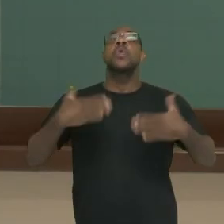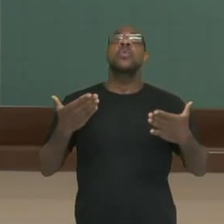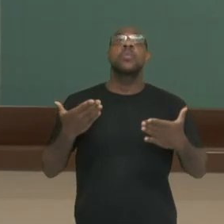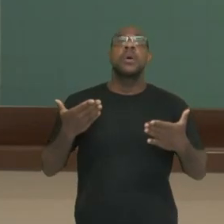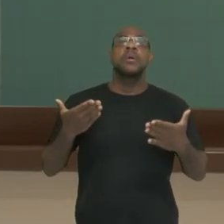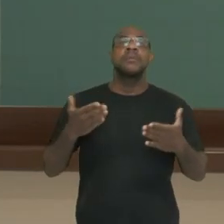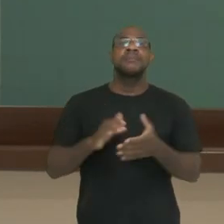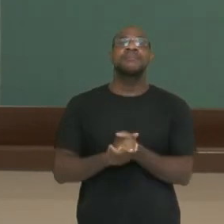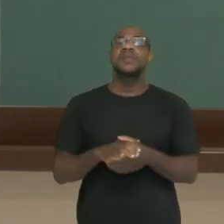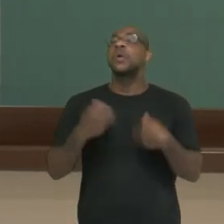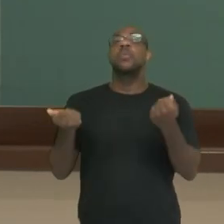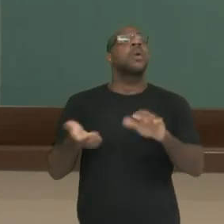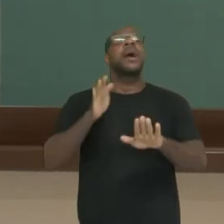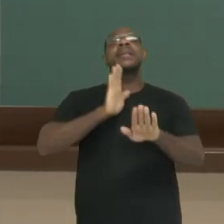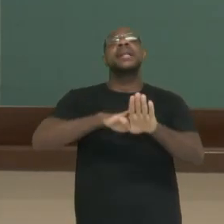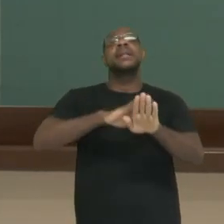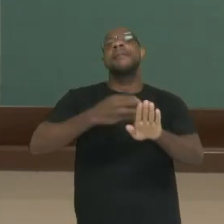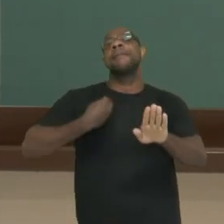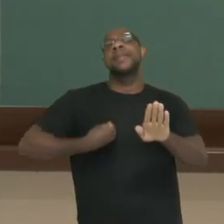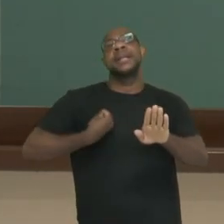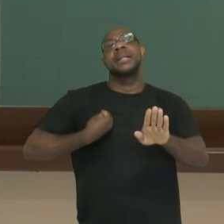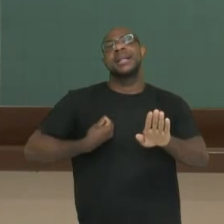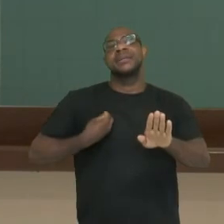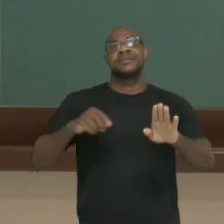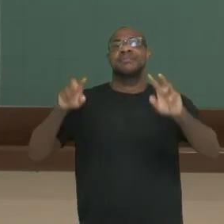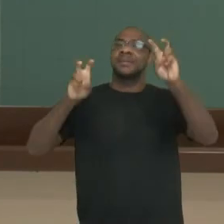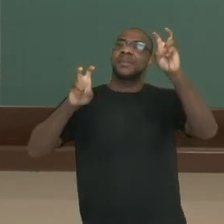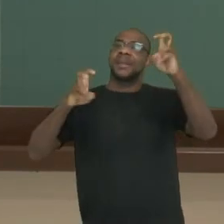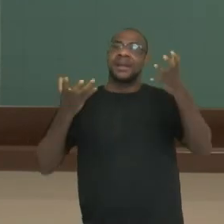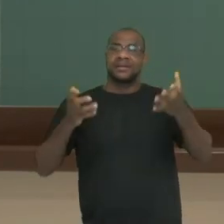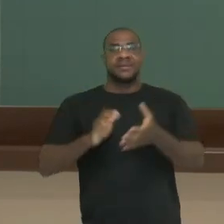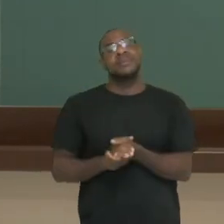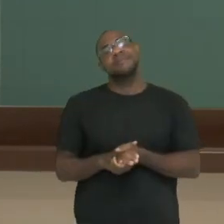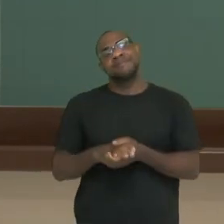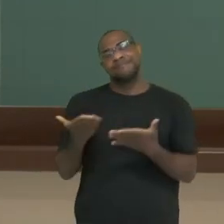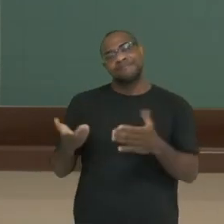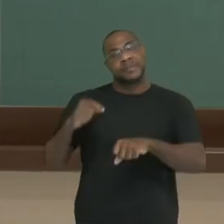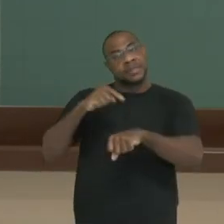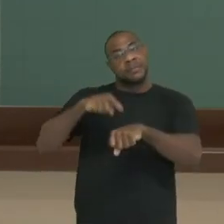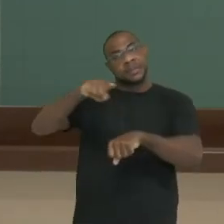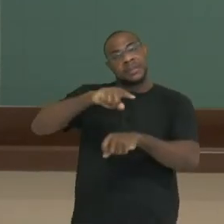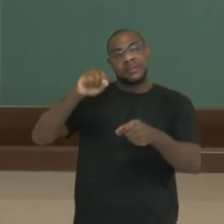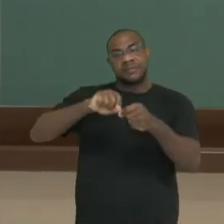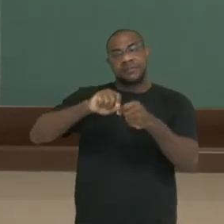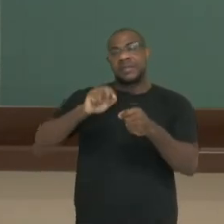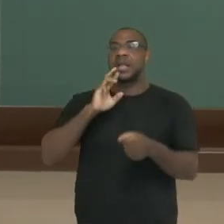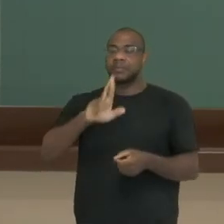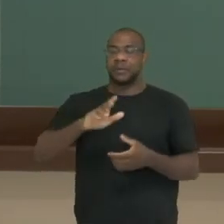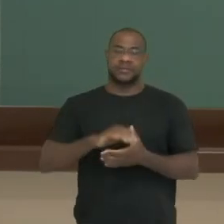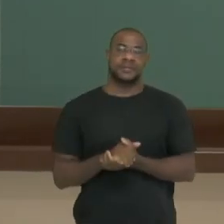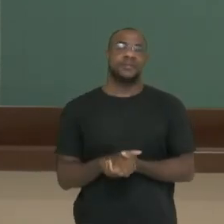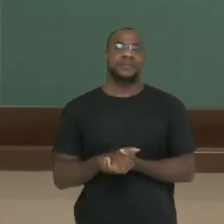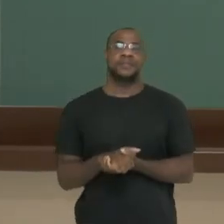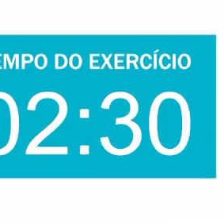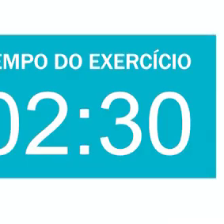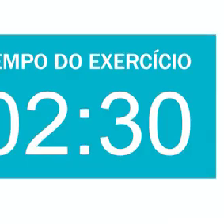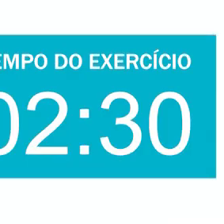intenção presente nesses parágrafos? E aí, um tempinho para vocês elaborarem mais essa resposta.